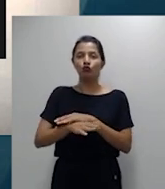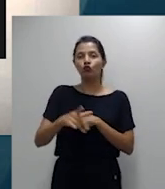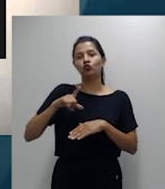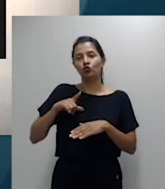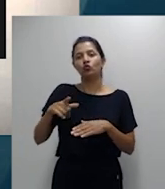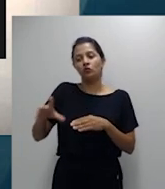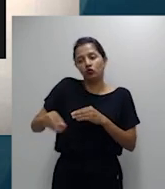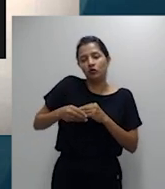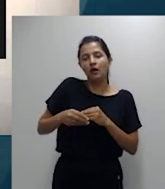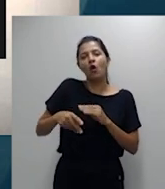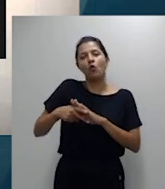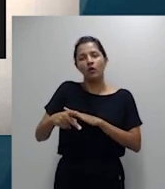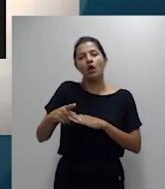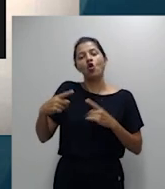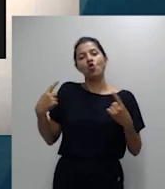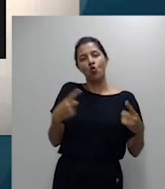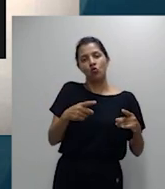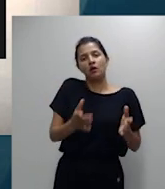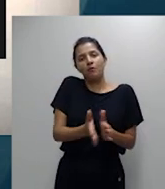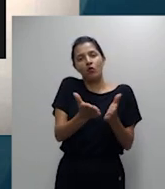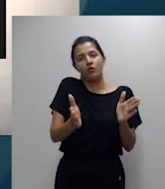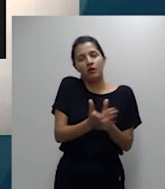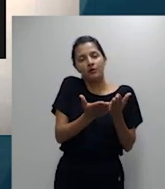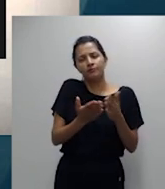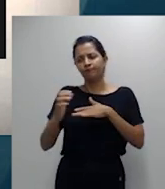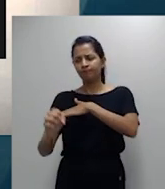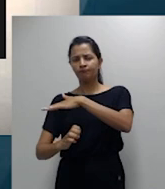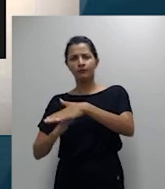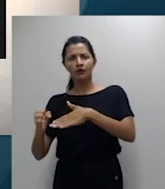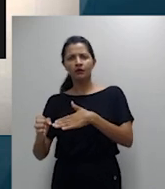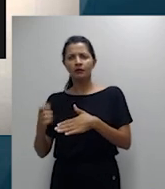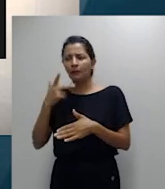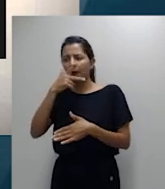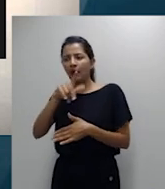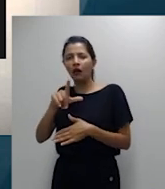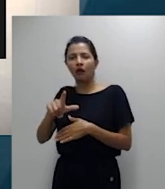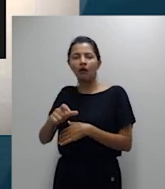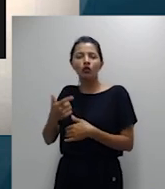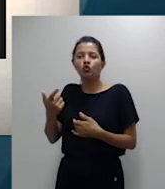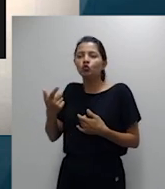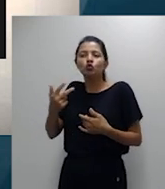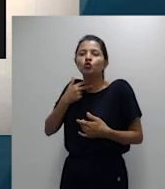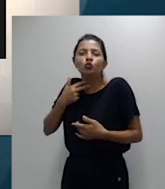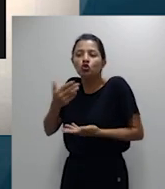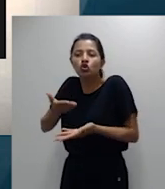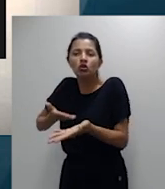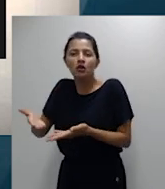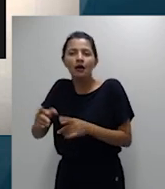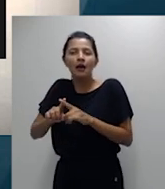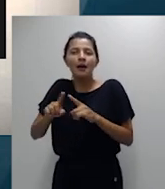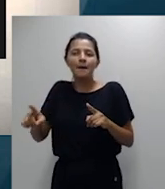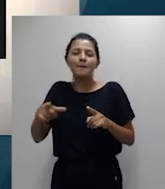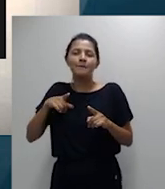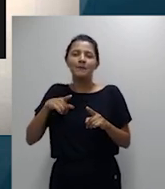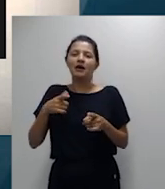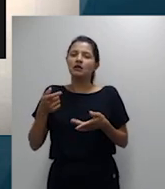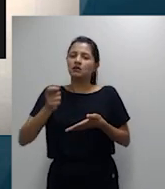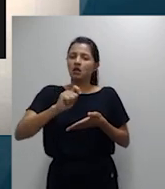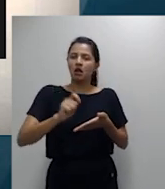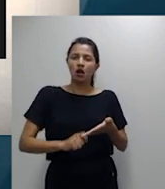pobreza a empresa está sendo impedida de prestar o serviço logo ela não escriturada os seus livros